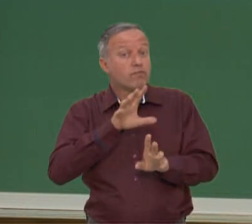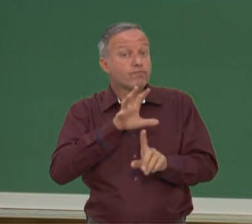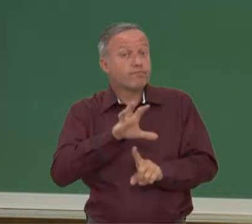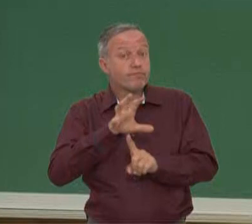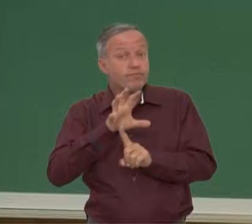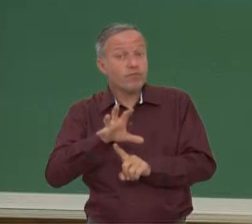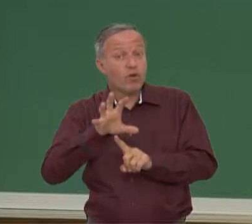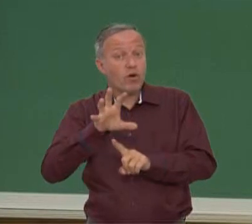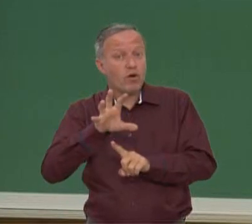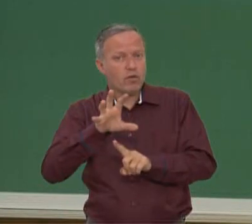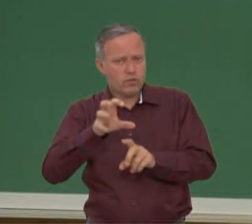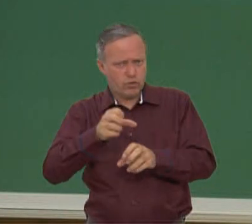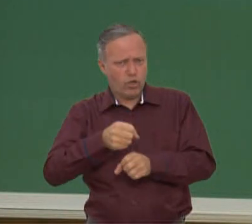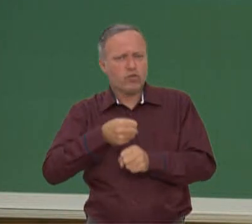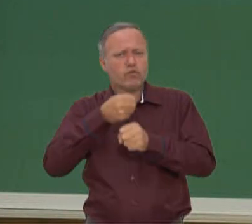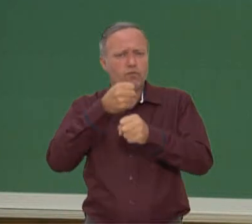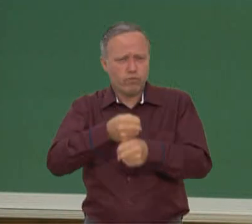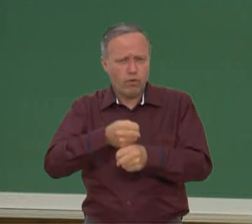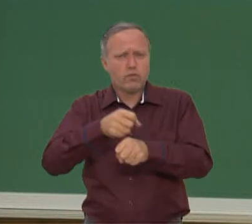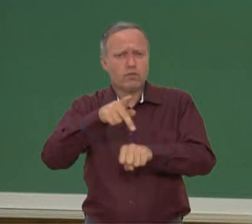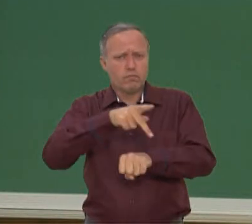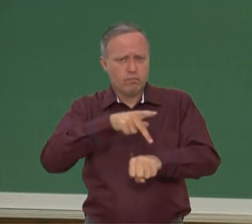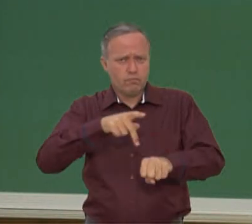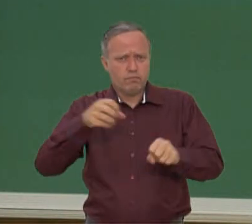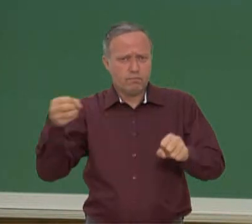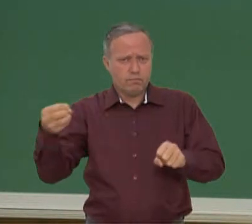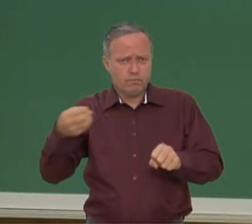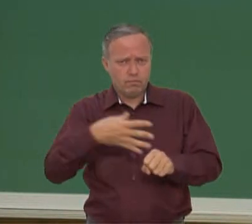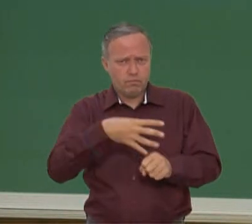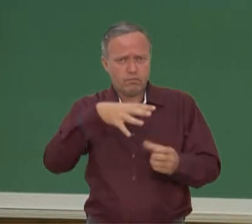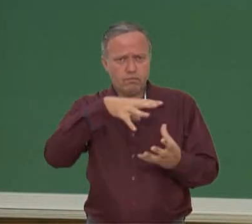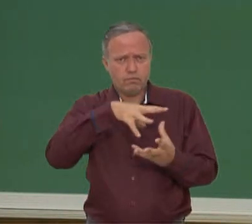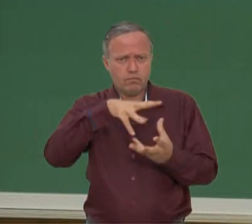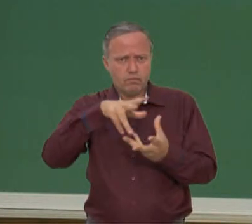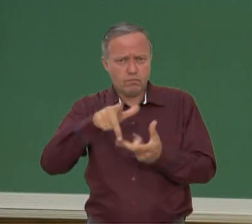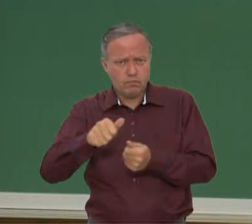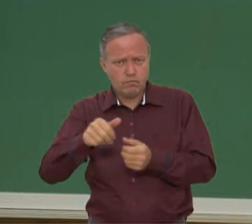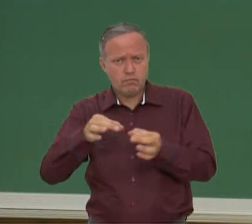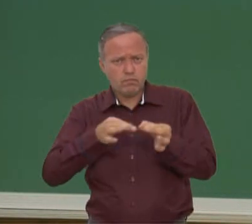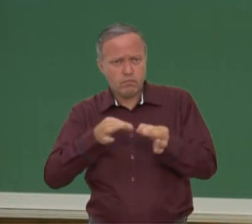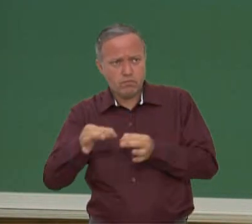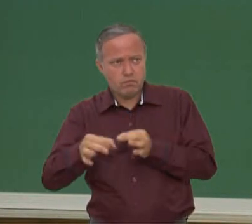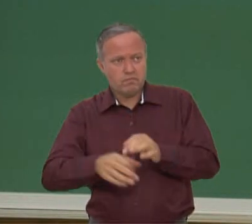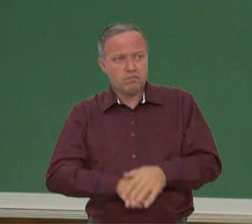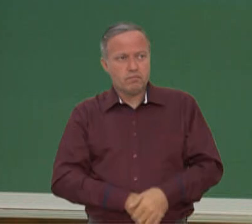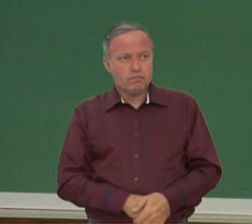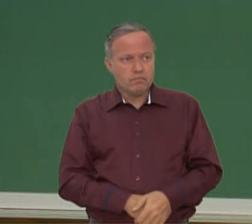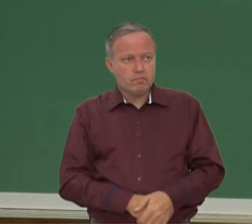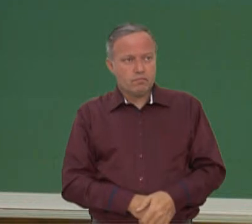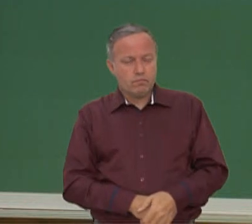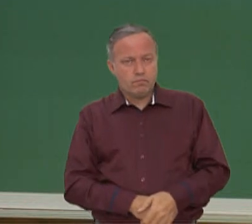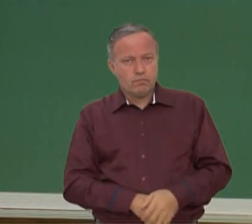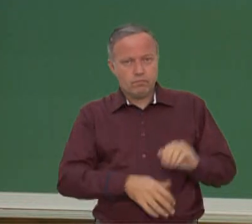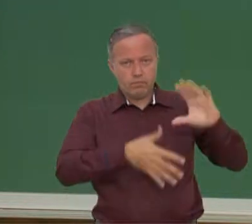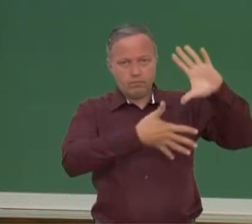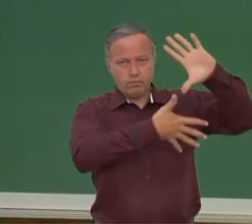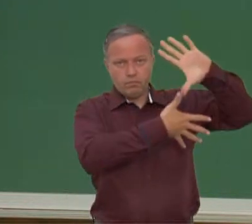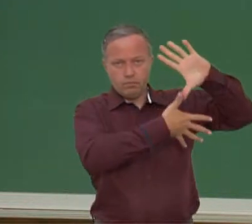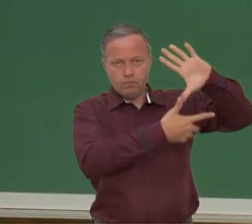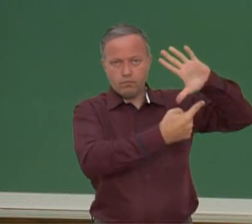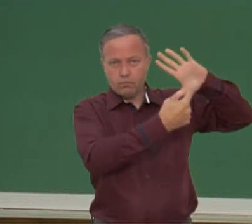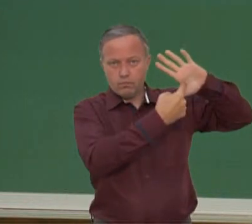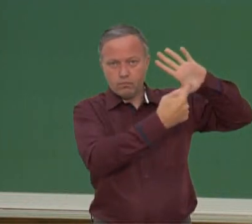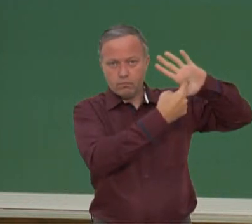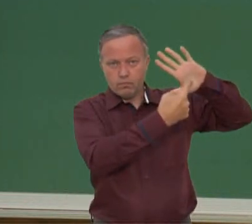das potências econômicas nessa nova ordem mundial. Como, por exemplo, nós temos aqui a área de influência dos Estados Unidos